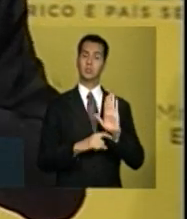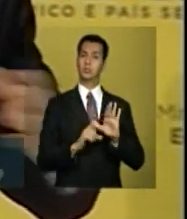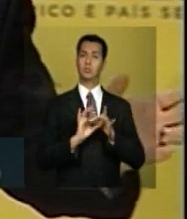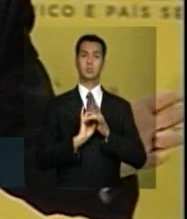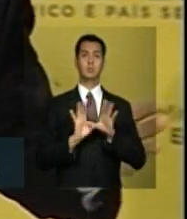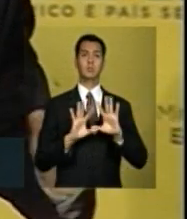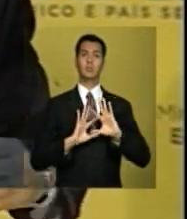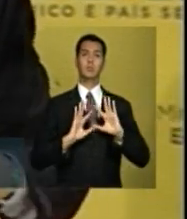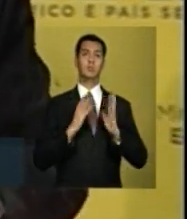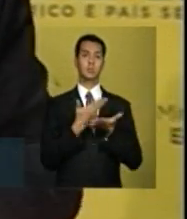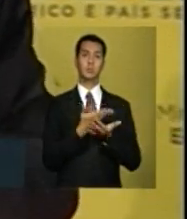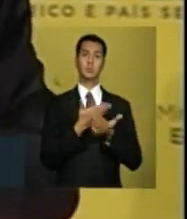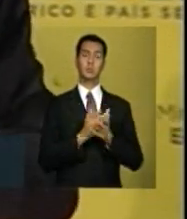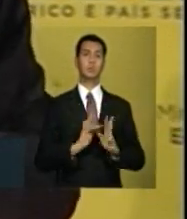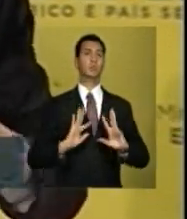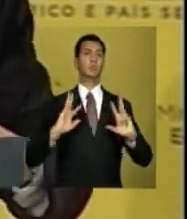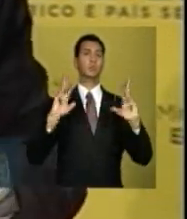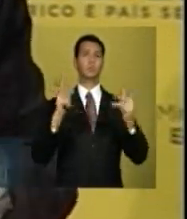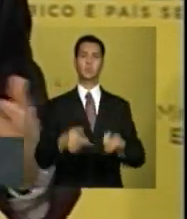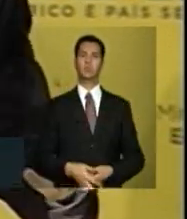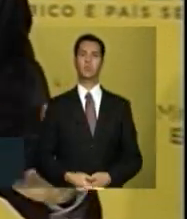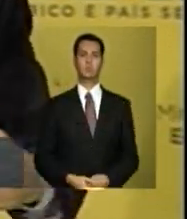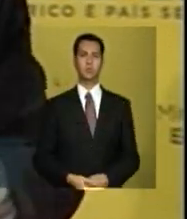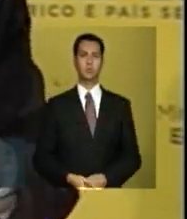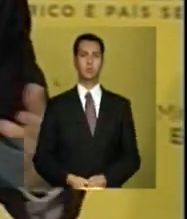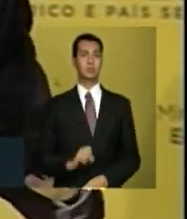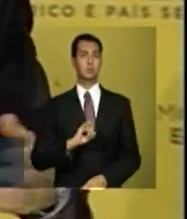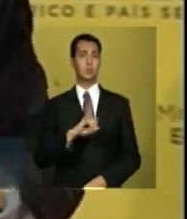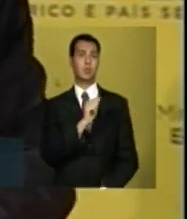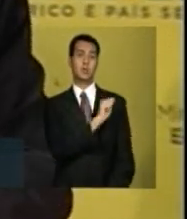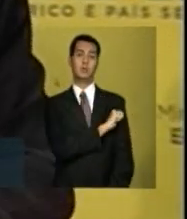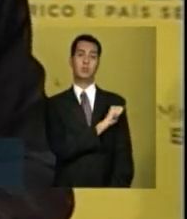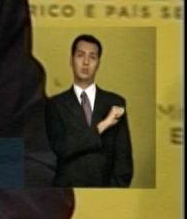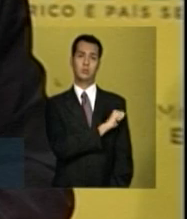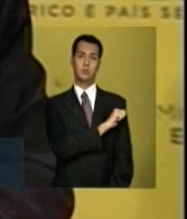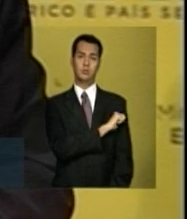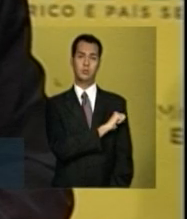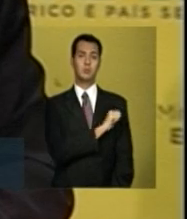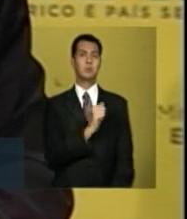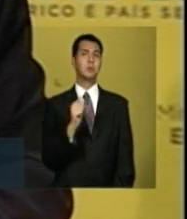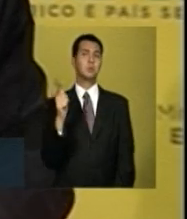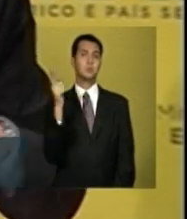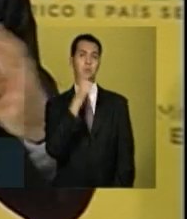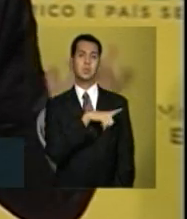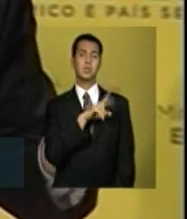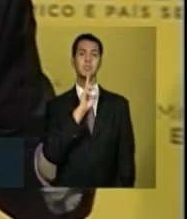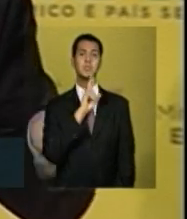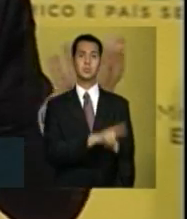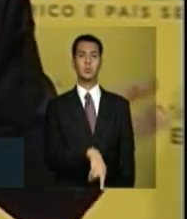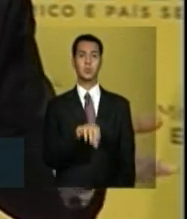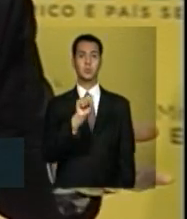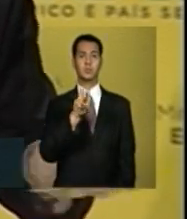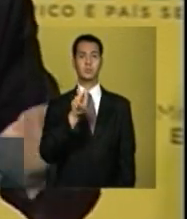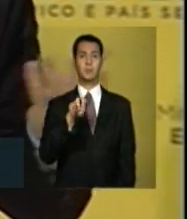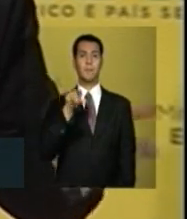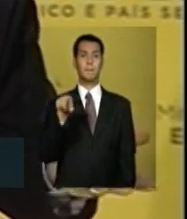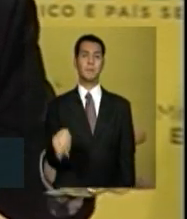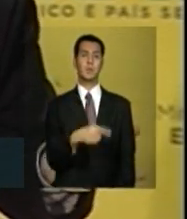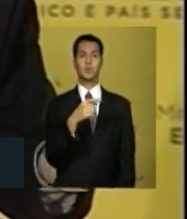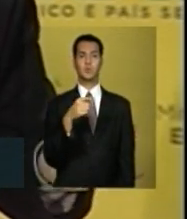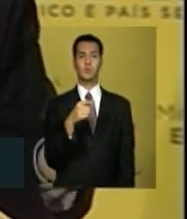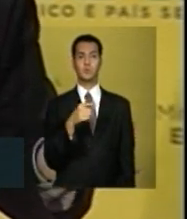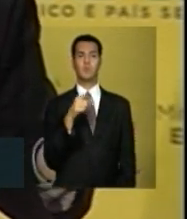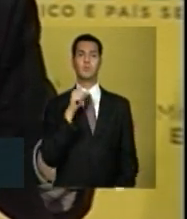podem estudar todas as questões e seguramente por exemplo aquele aluno que conseguir eh responder as 80.000 questões que estarão no